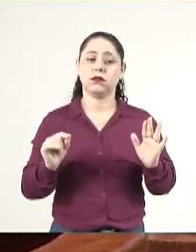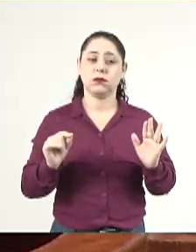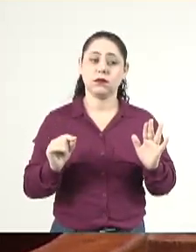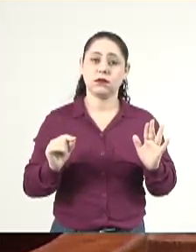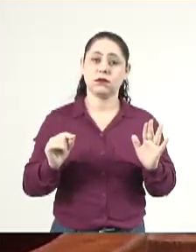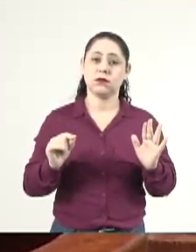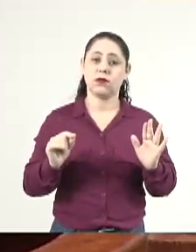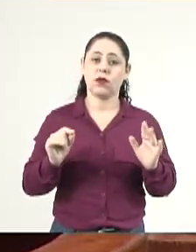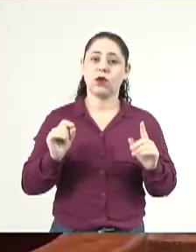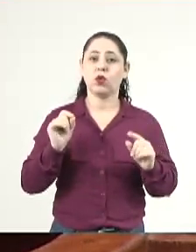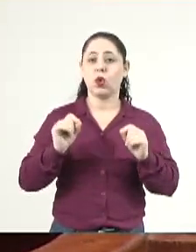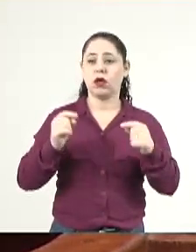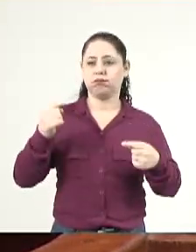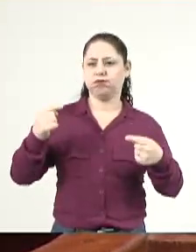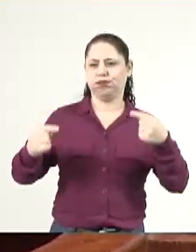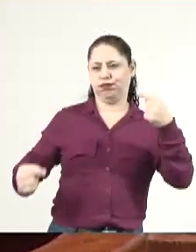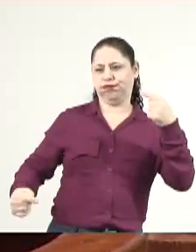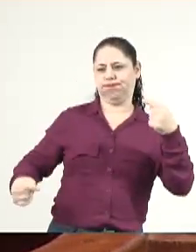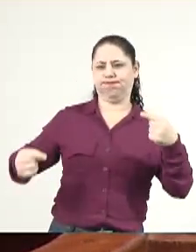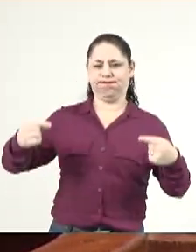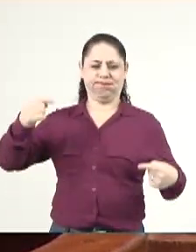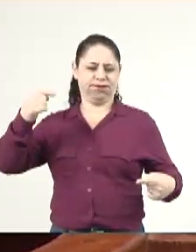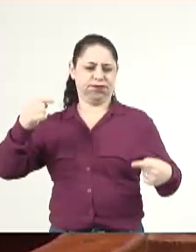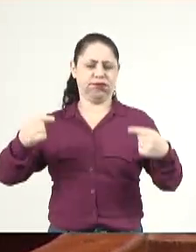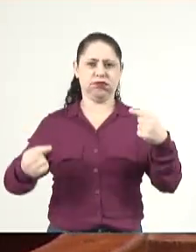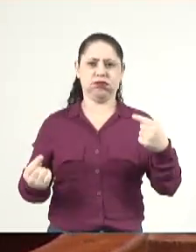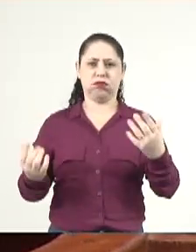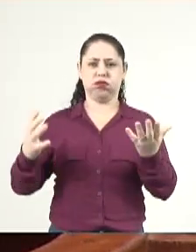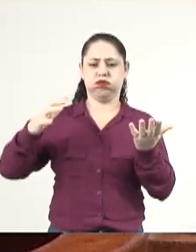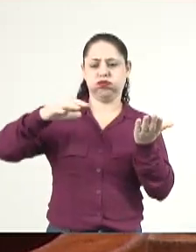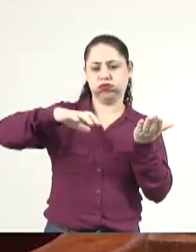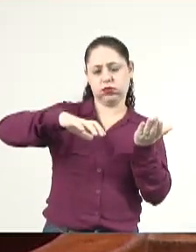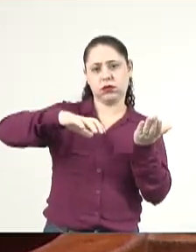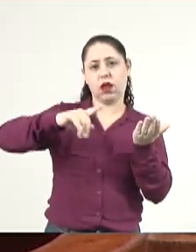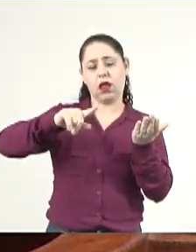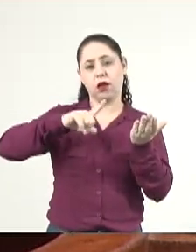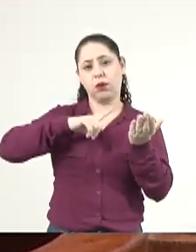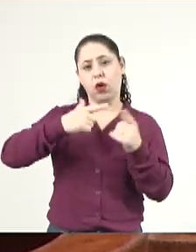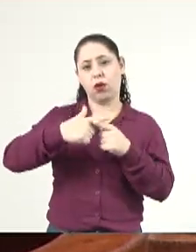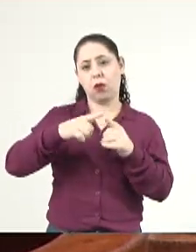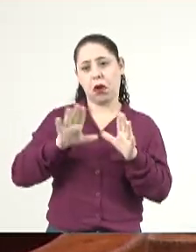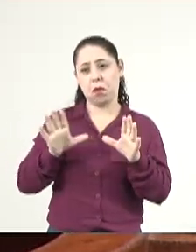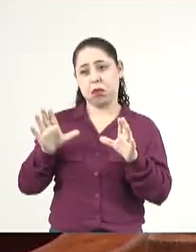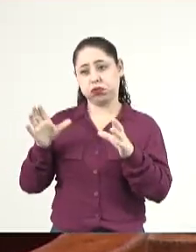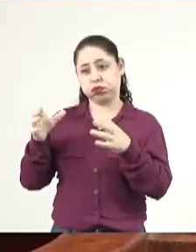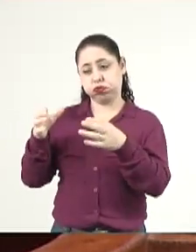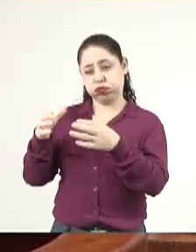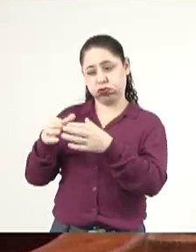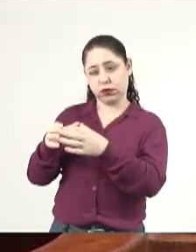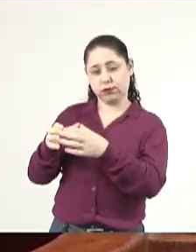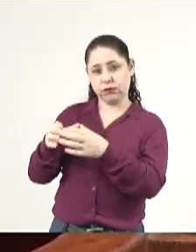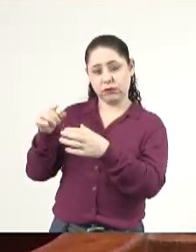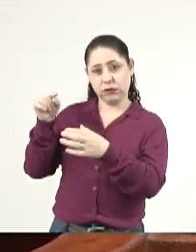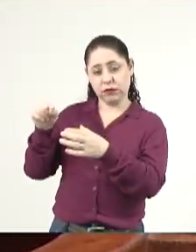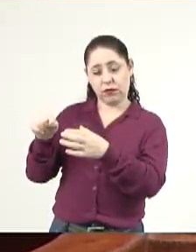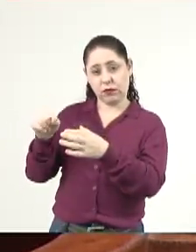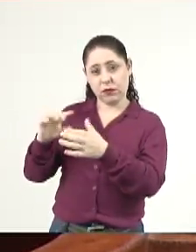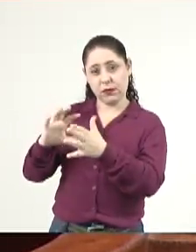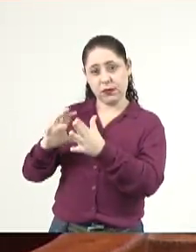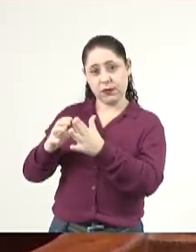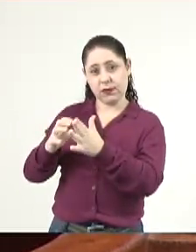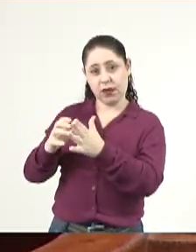do jogo contrário que é feito no Congresso Nacional por uma bancada que